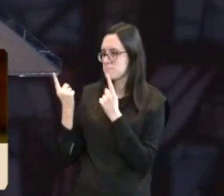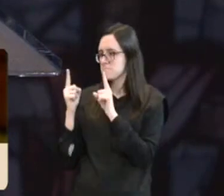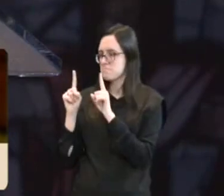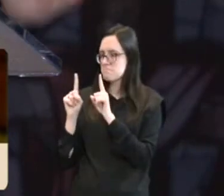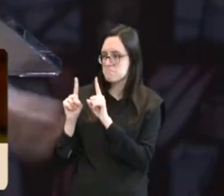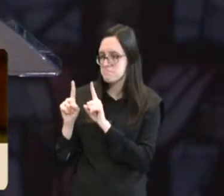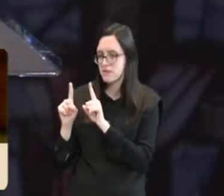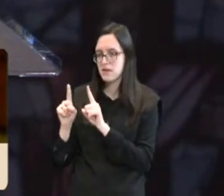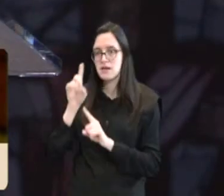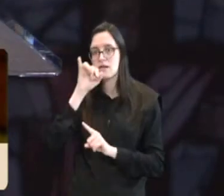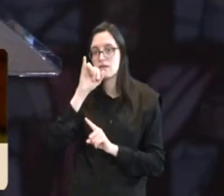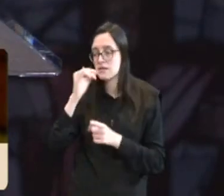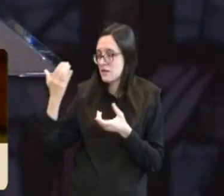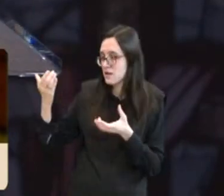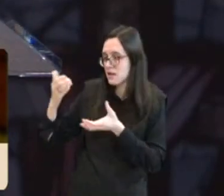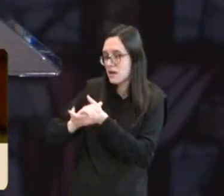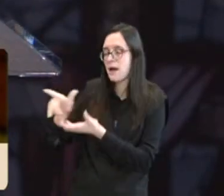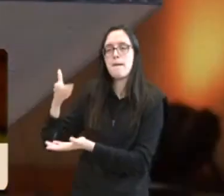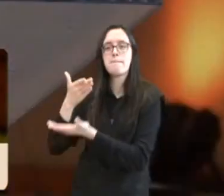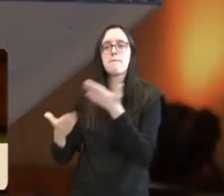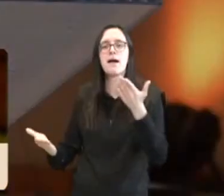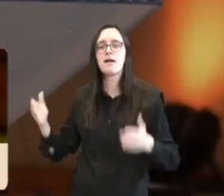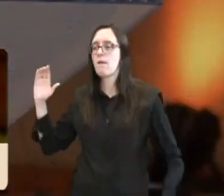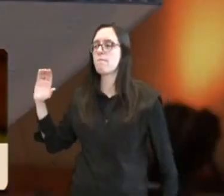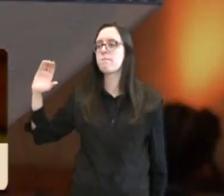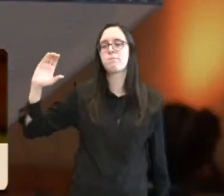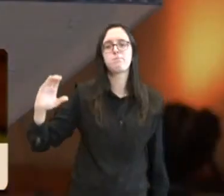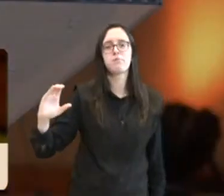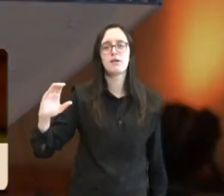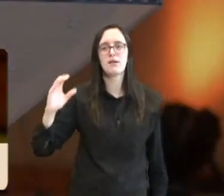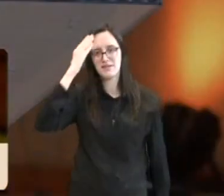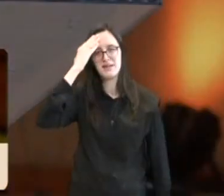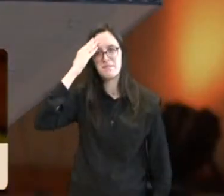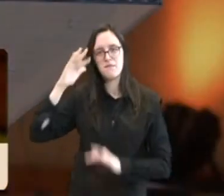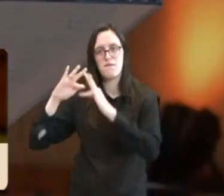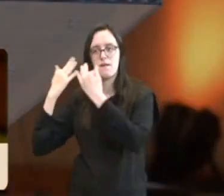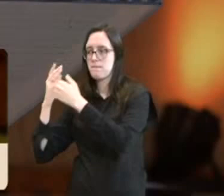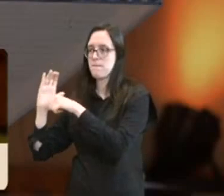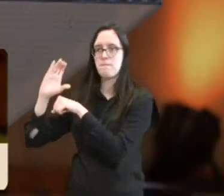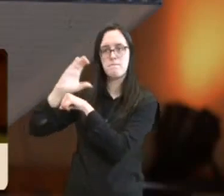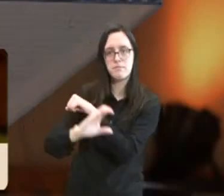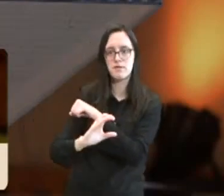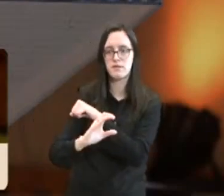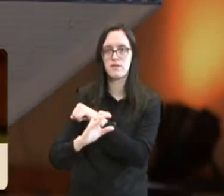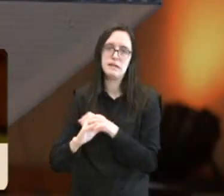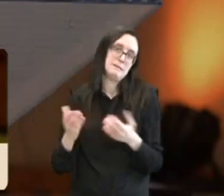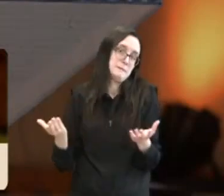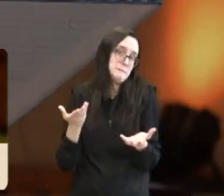ela casar, ela perde a pensão, pastor. Aí os netos vão